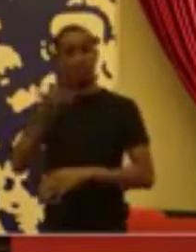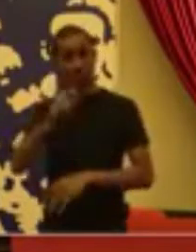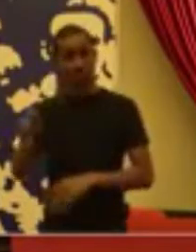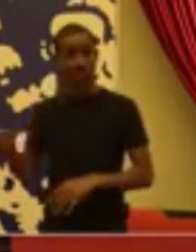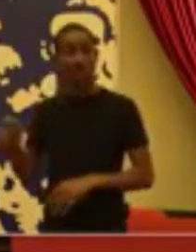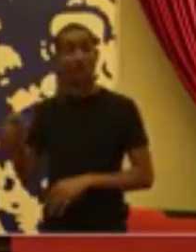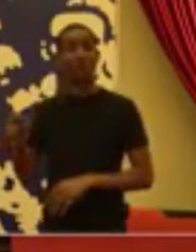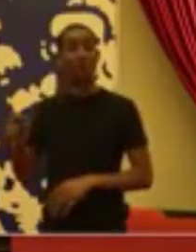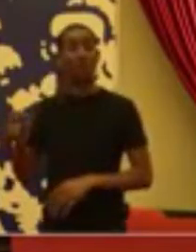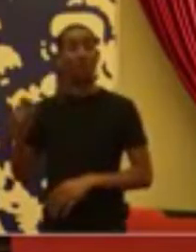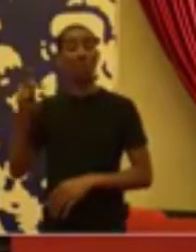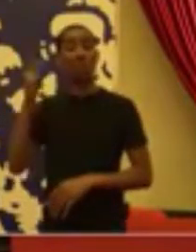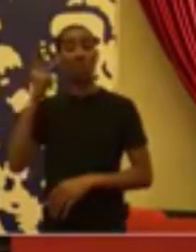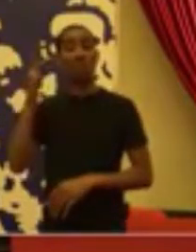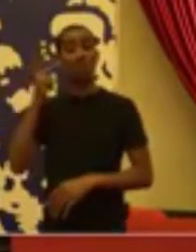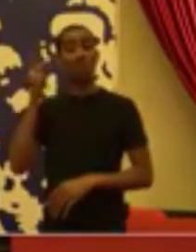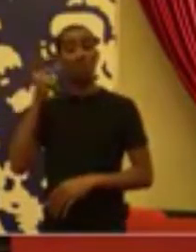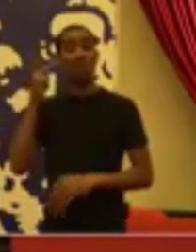de Críticos